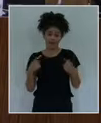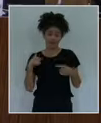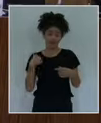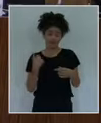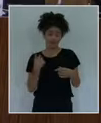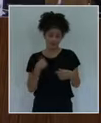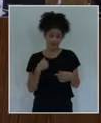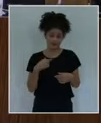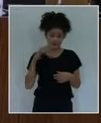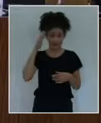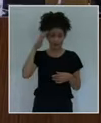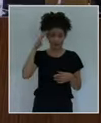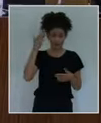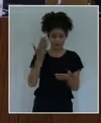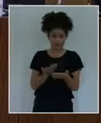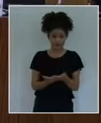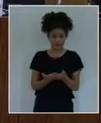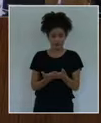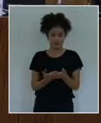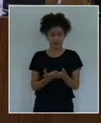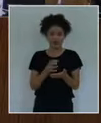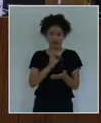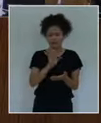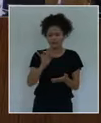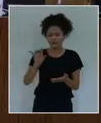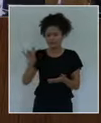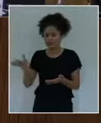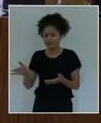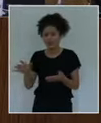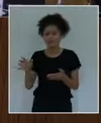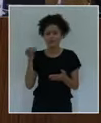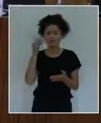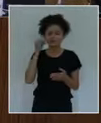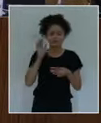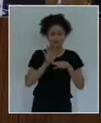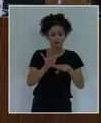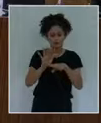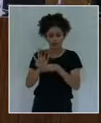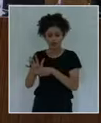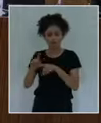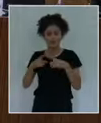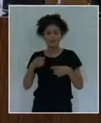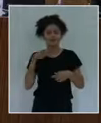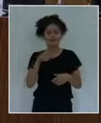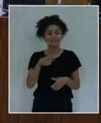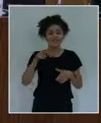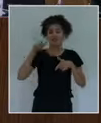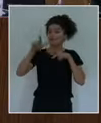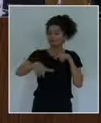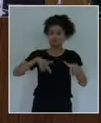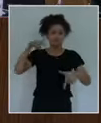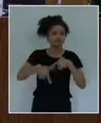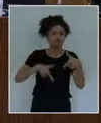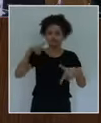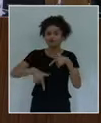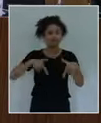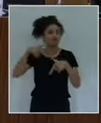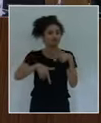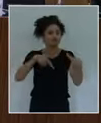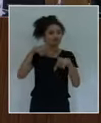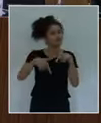um, né, da sua forma, tentando contribuir e colaborar. Então, eu acho que vocês fizeram, de fato, um